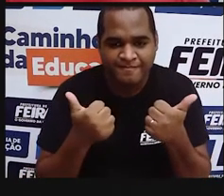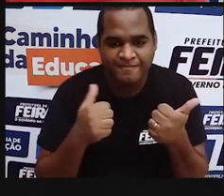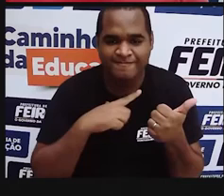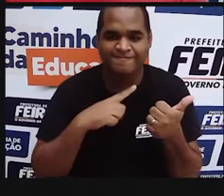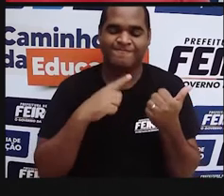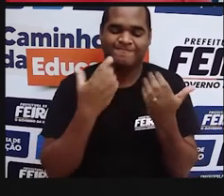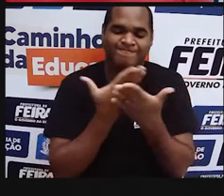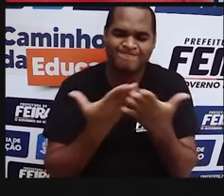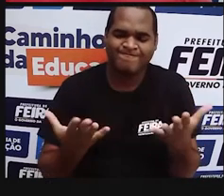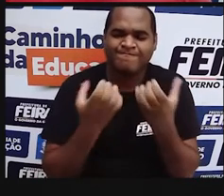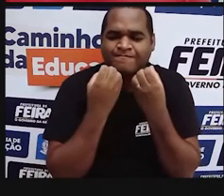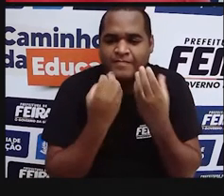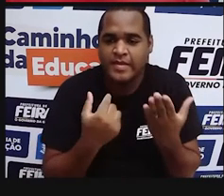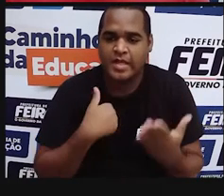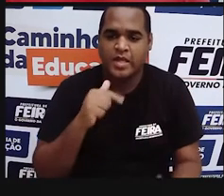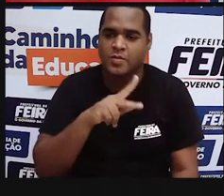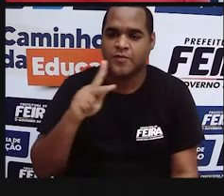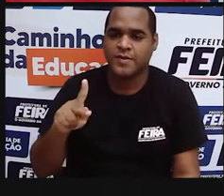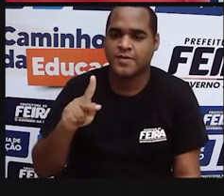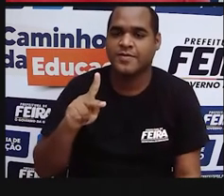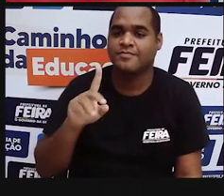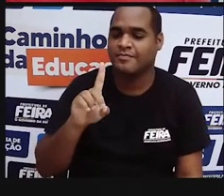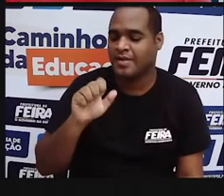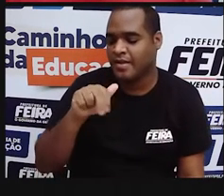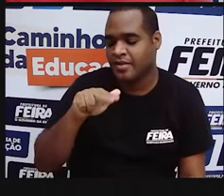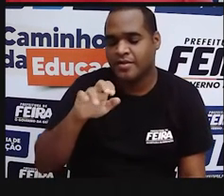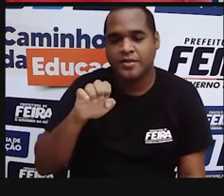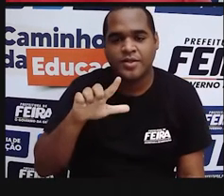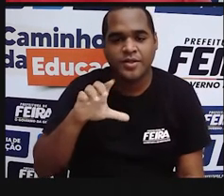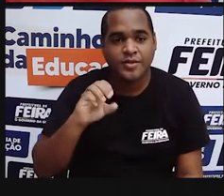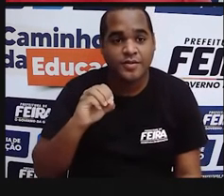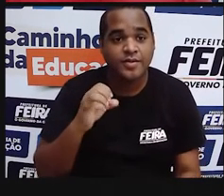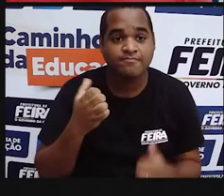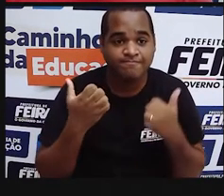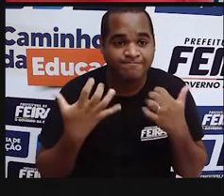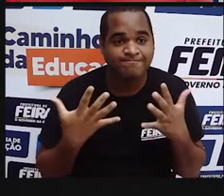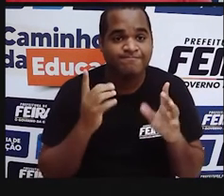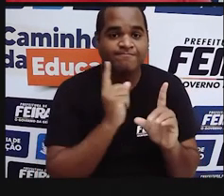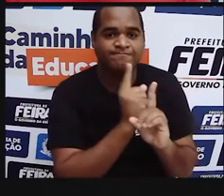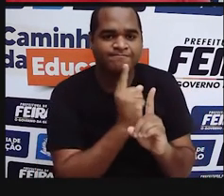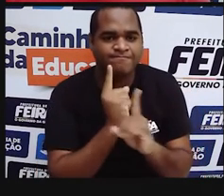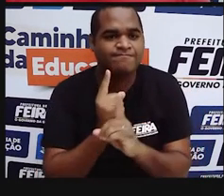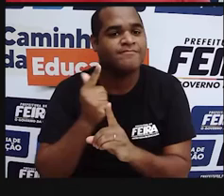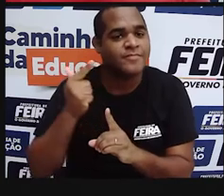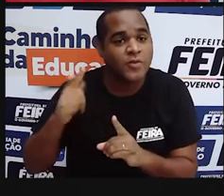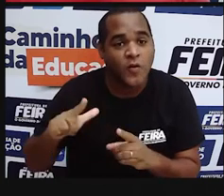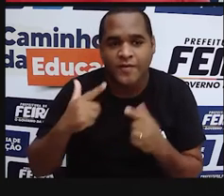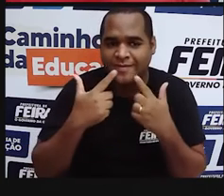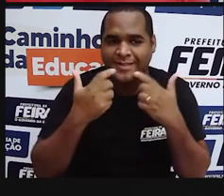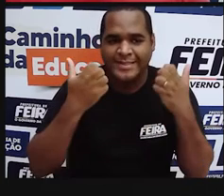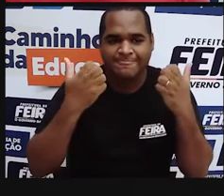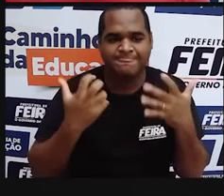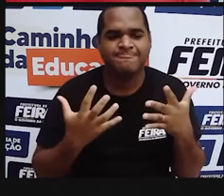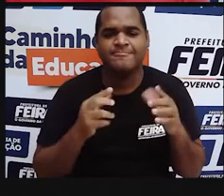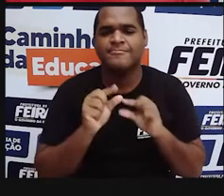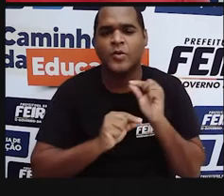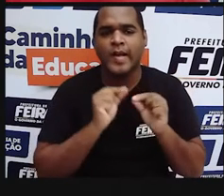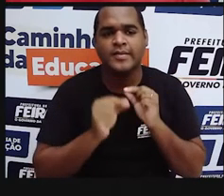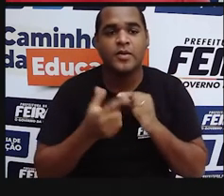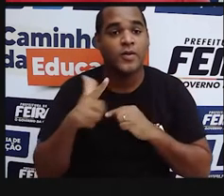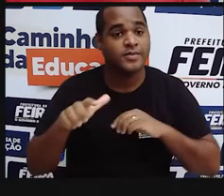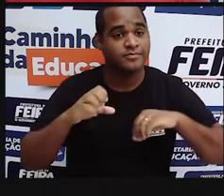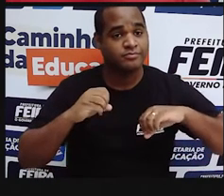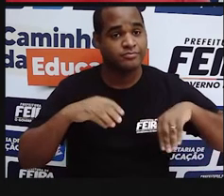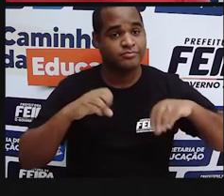Olá, Oscar, dona Oscar. Eu sou o professor Danilo Pé e a gente se encontra de novo